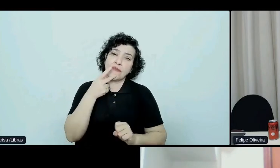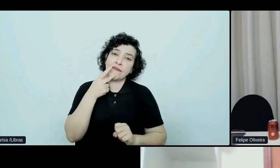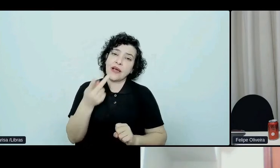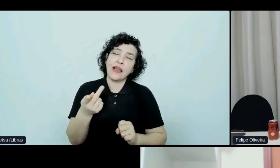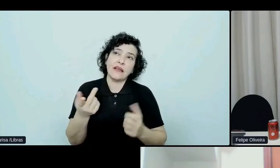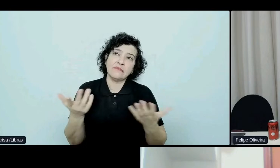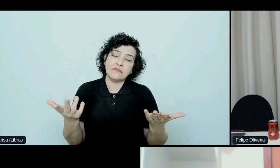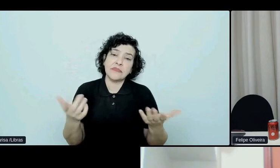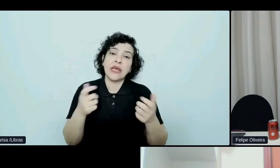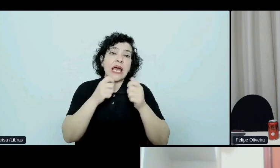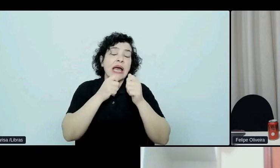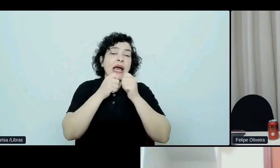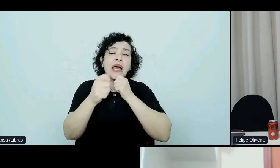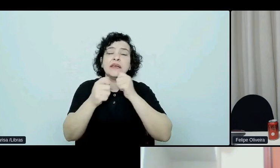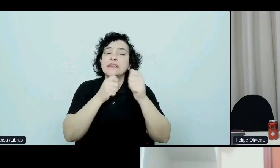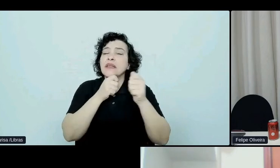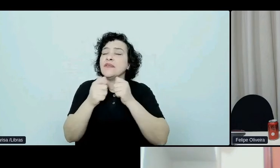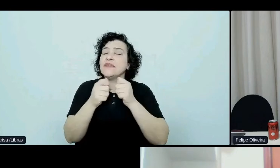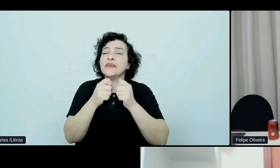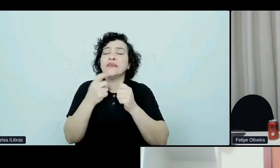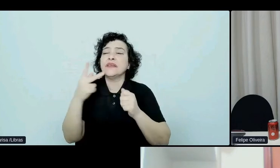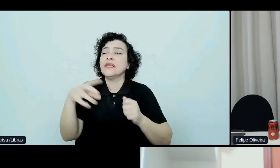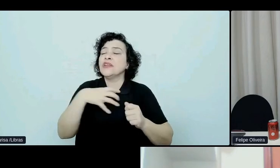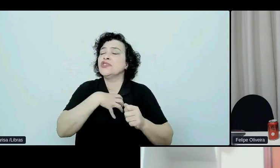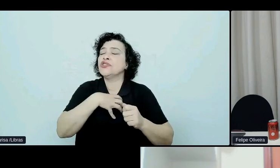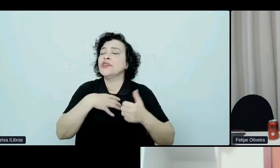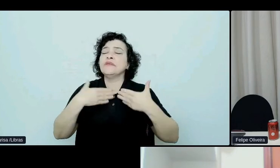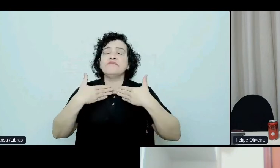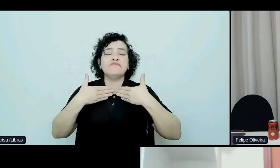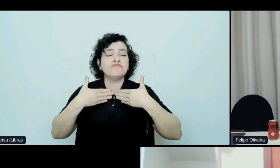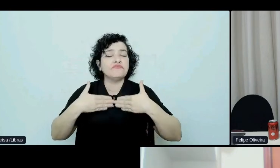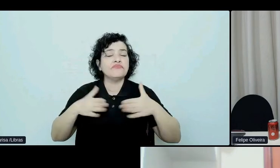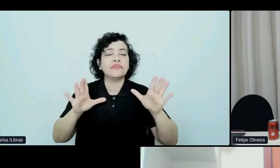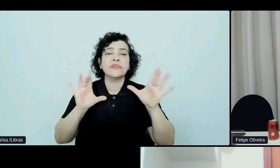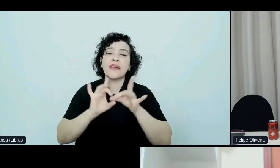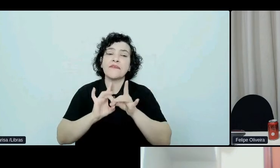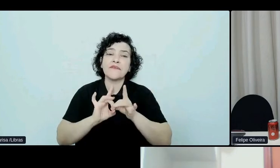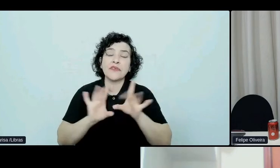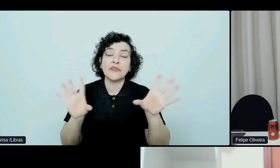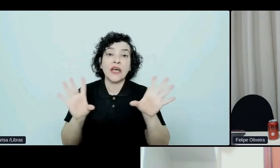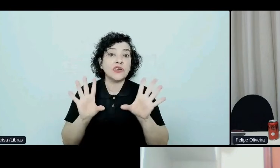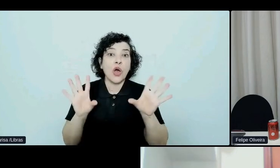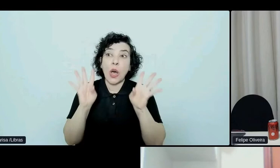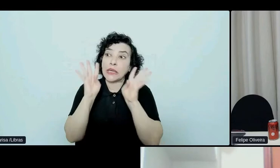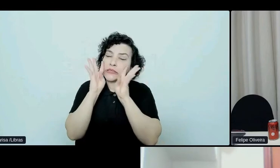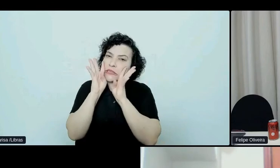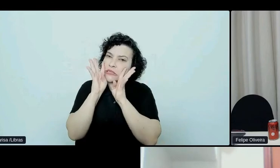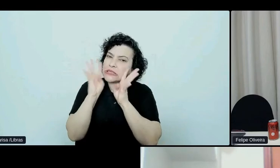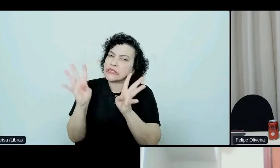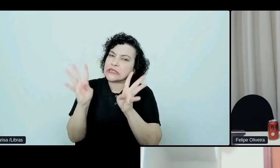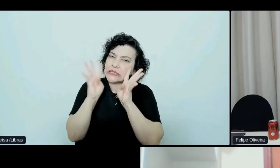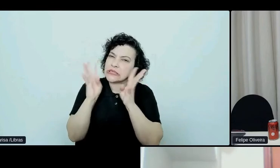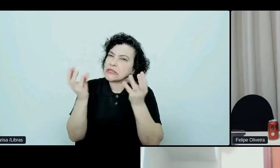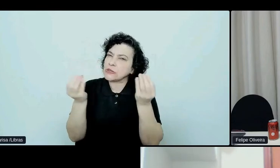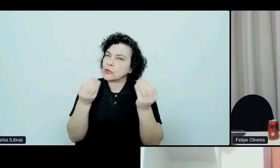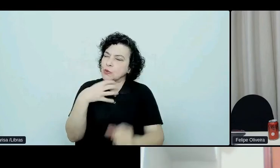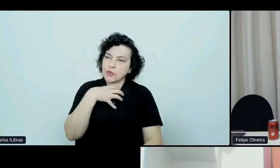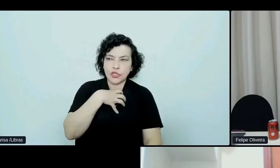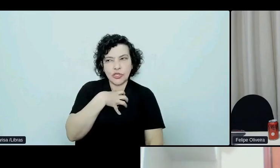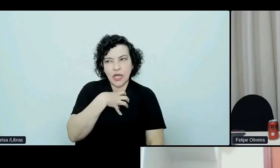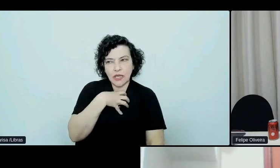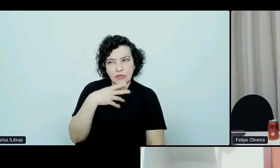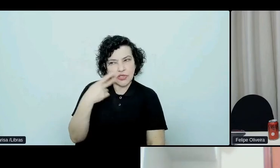para a Vanessa, na questão de quando entrar na empresa, então, quando for fazer uma entrevista, eu